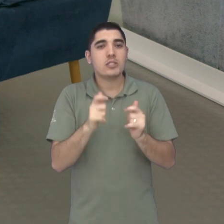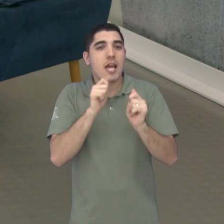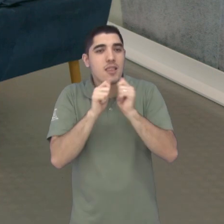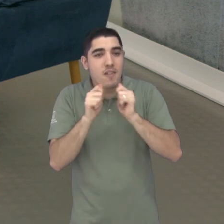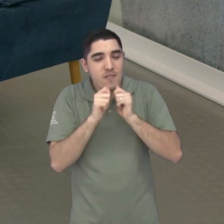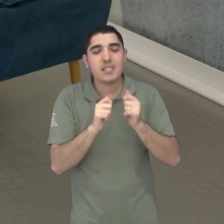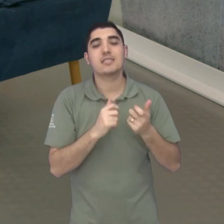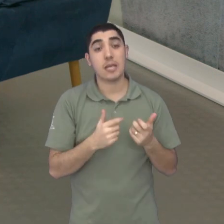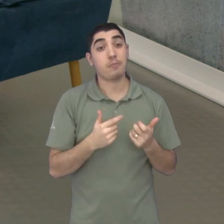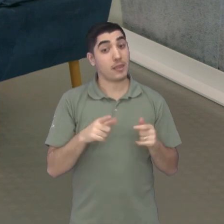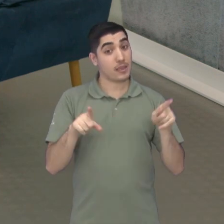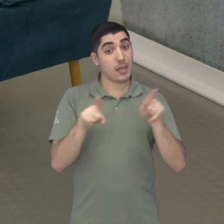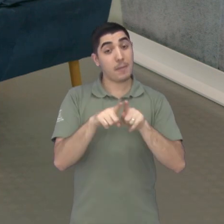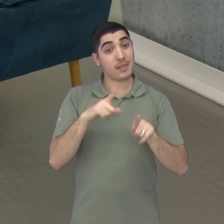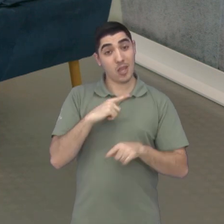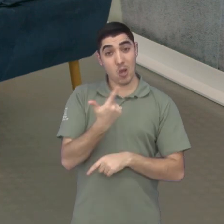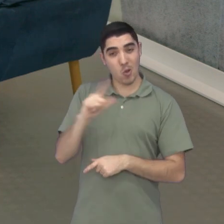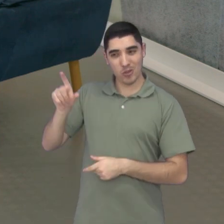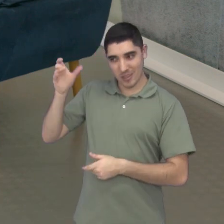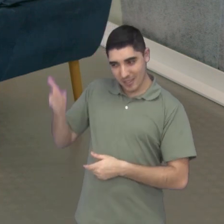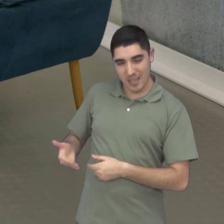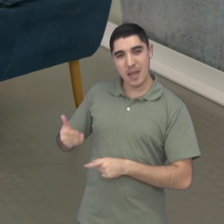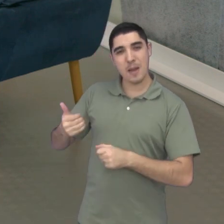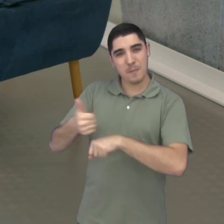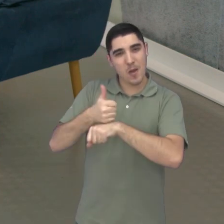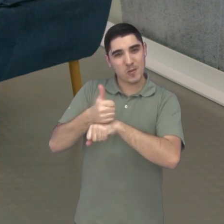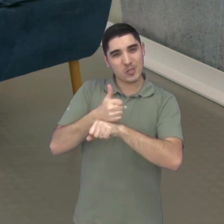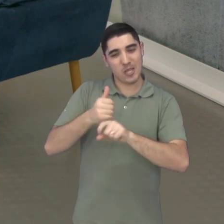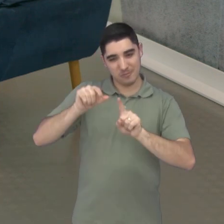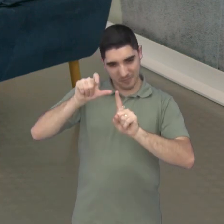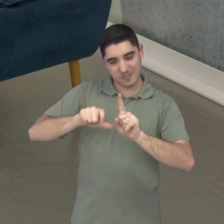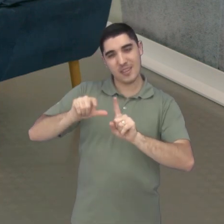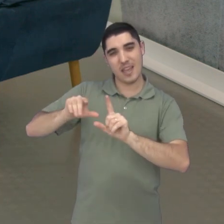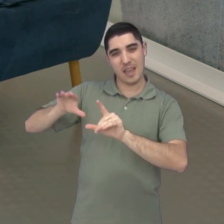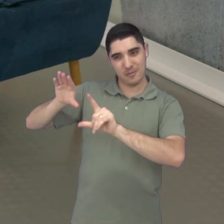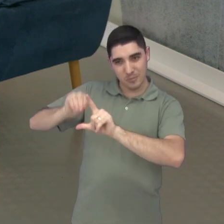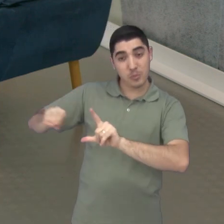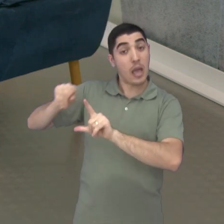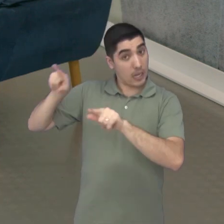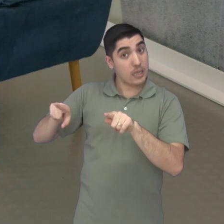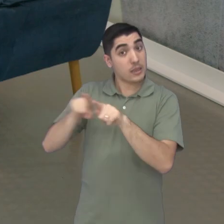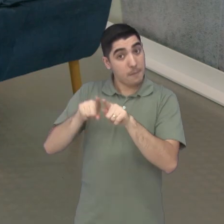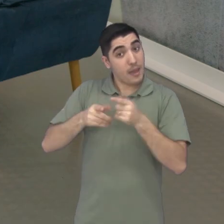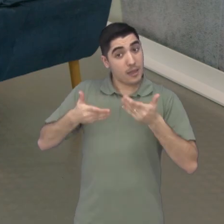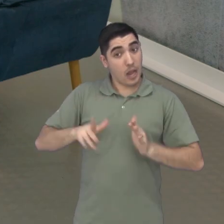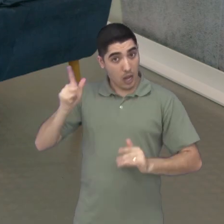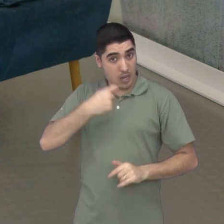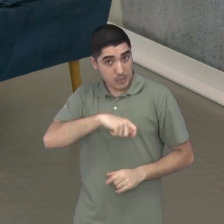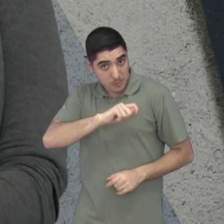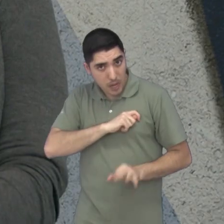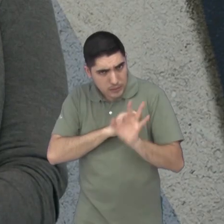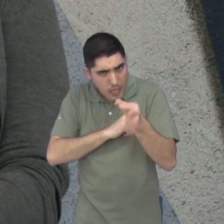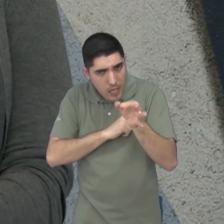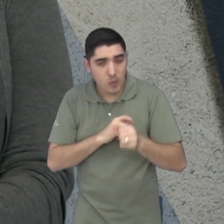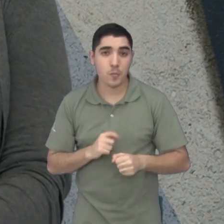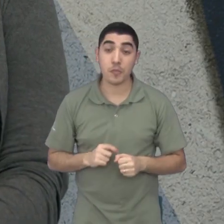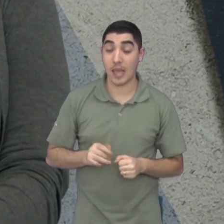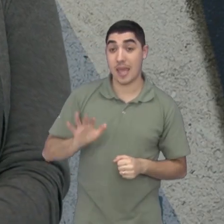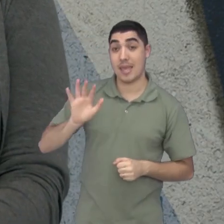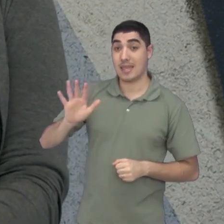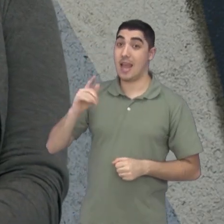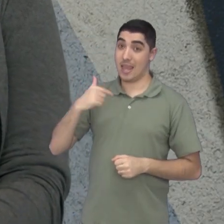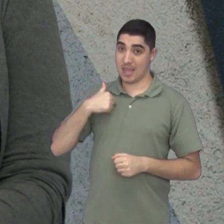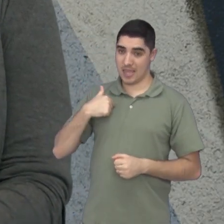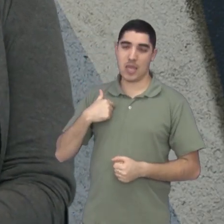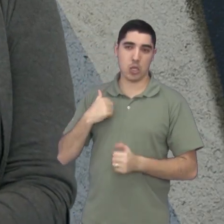E ó, temos uma dubladora aqui no estúdio, a Mari, que é espanhola também, não é isso? Não, na verdade, eu já passei